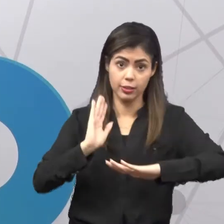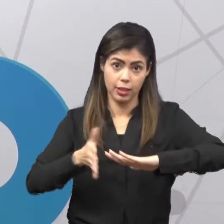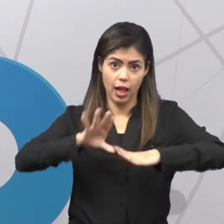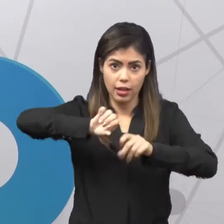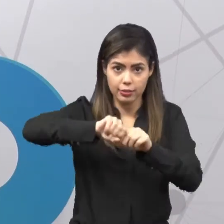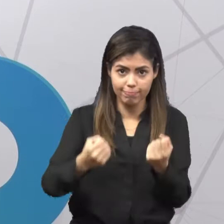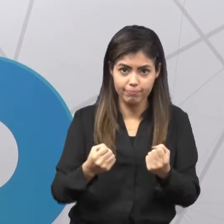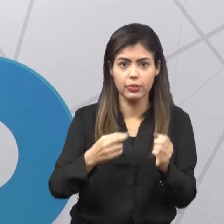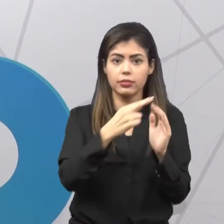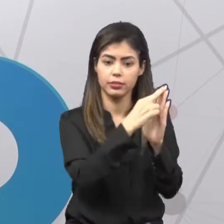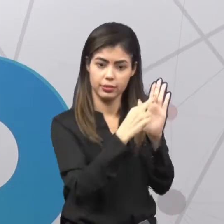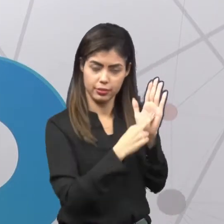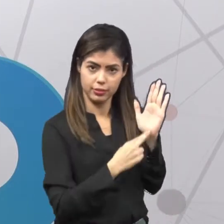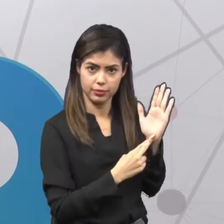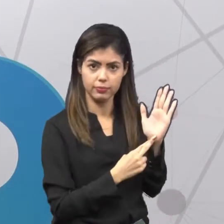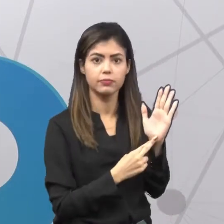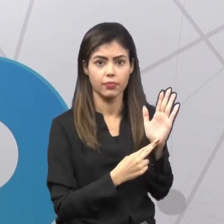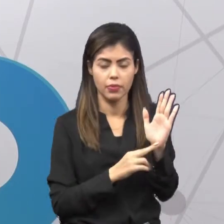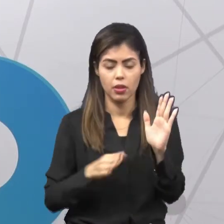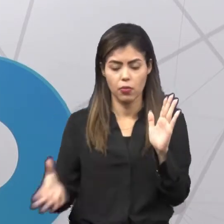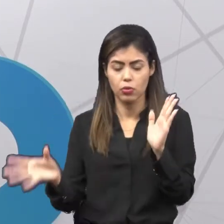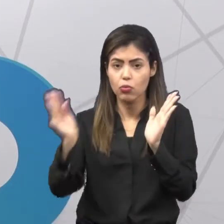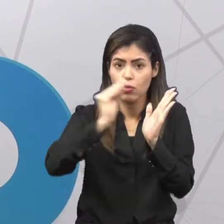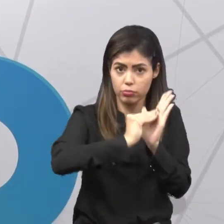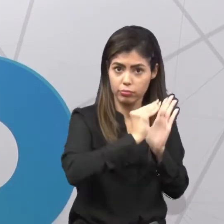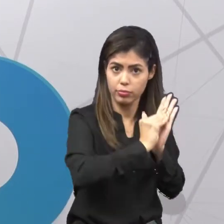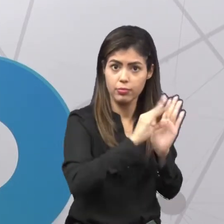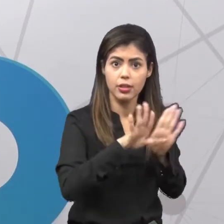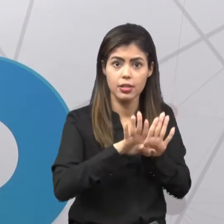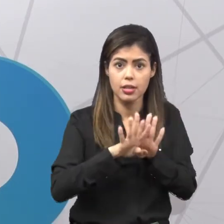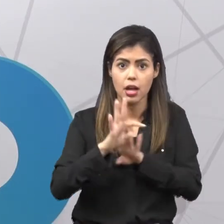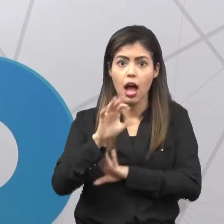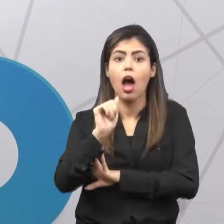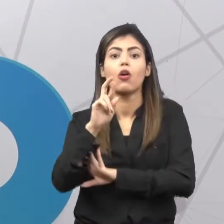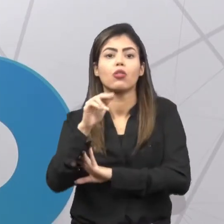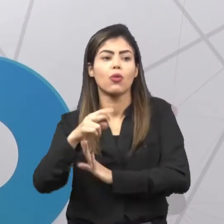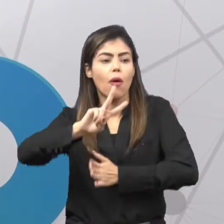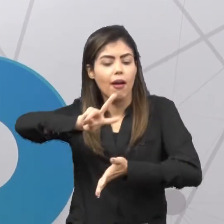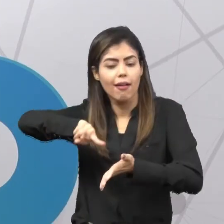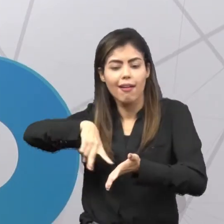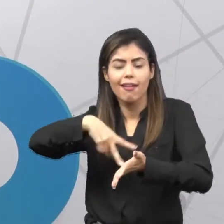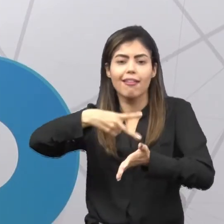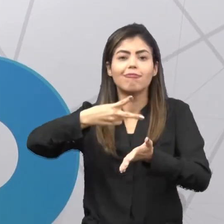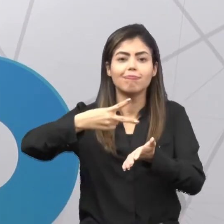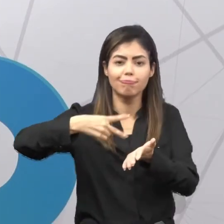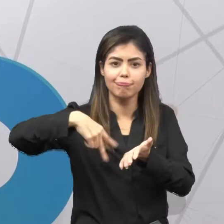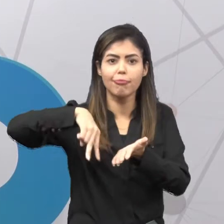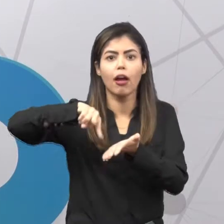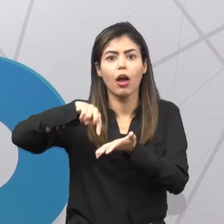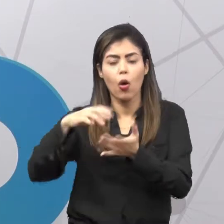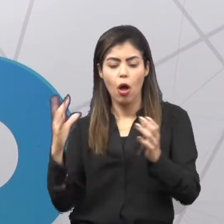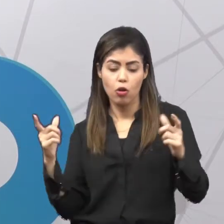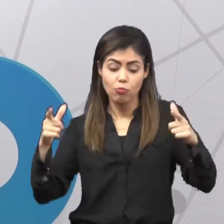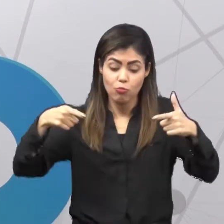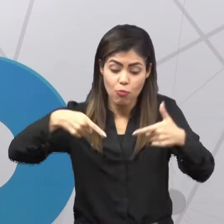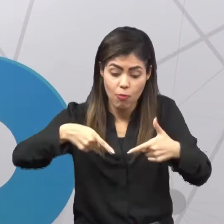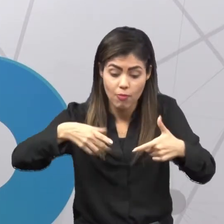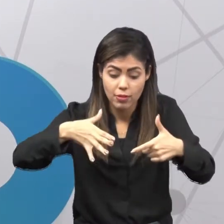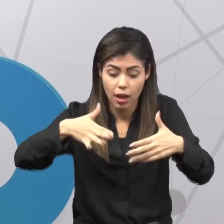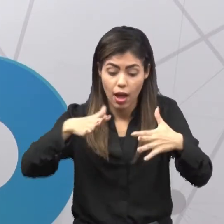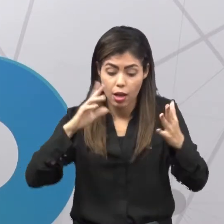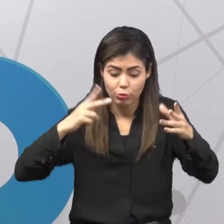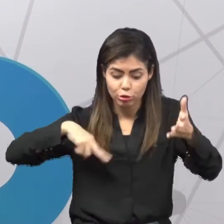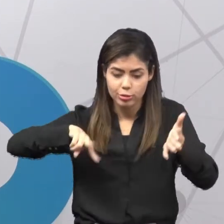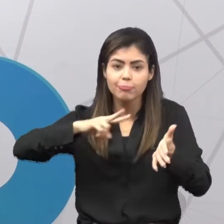rompe com isso. Ela rompe com isso quando coloca o ator bailarino como centro do espetáculo de